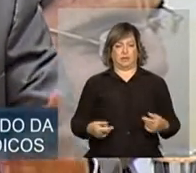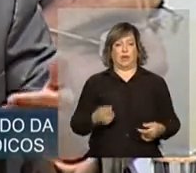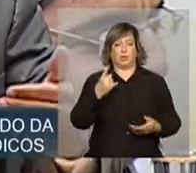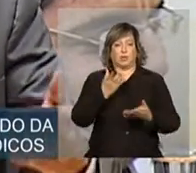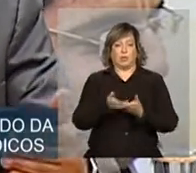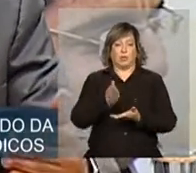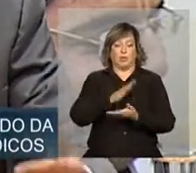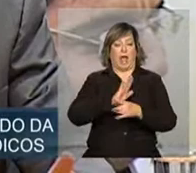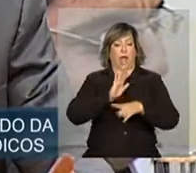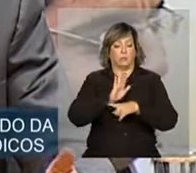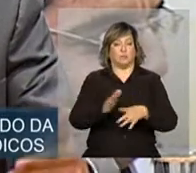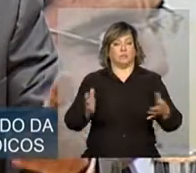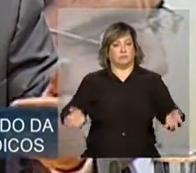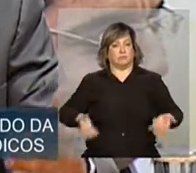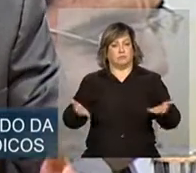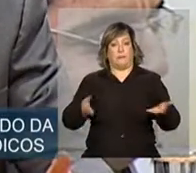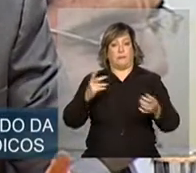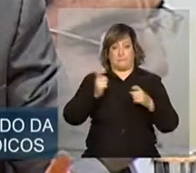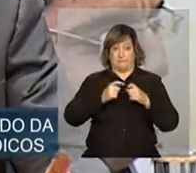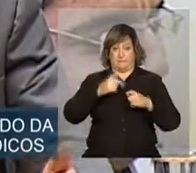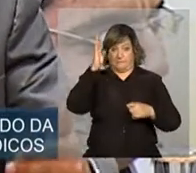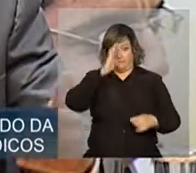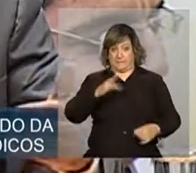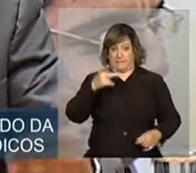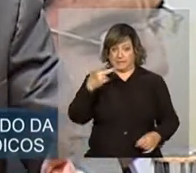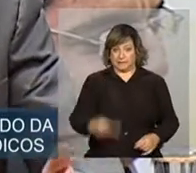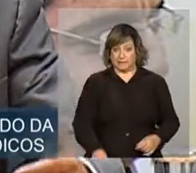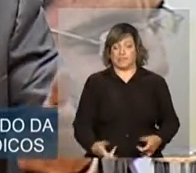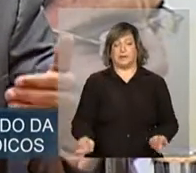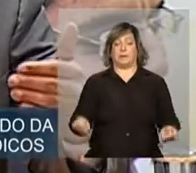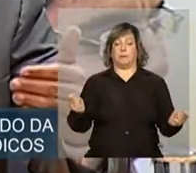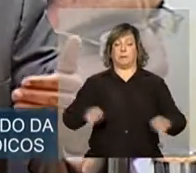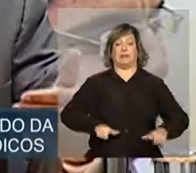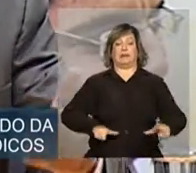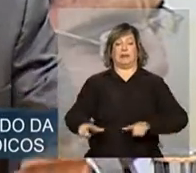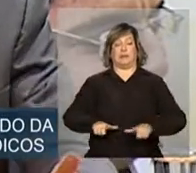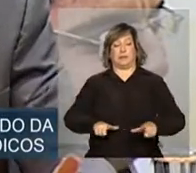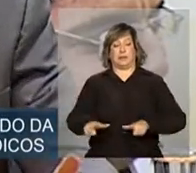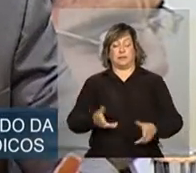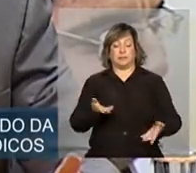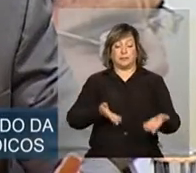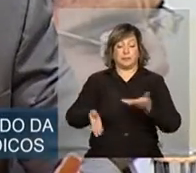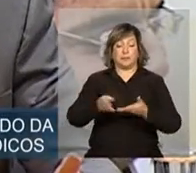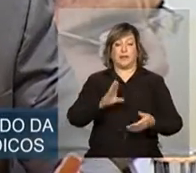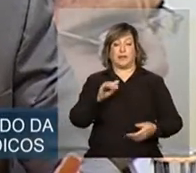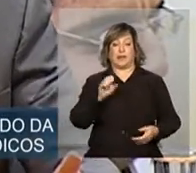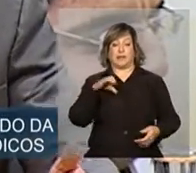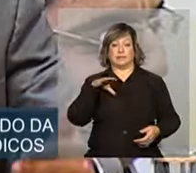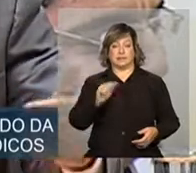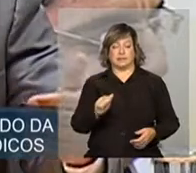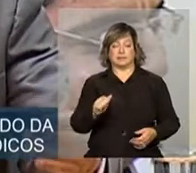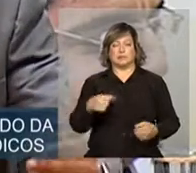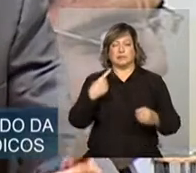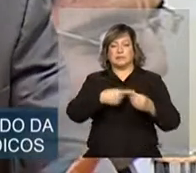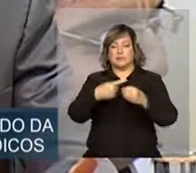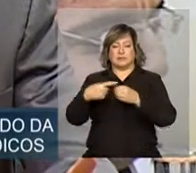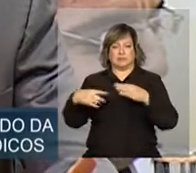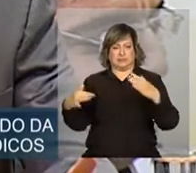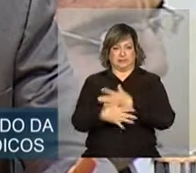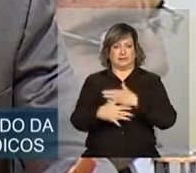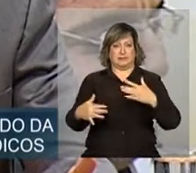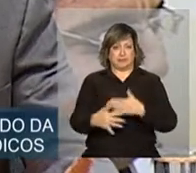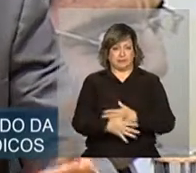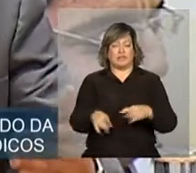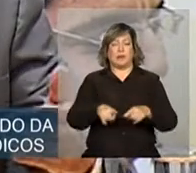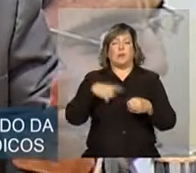lado estimulando médicos brasileiros a poderem trabalhar na atenção básica na periferia das grandes cidades e nos